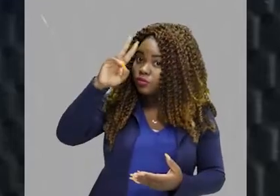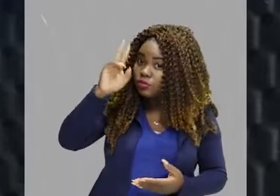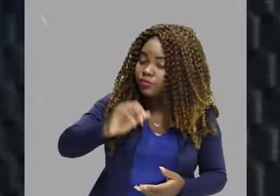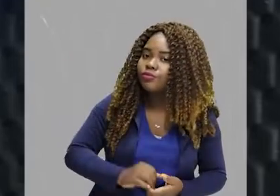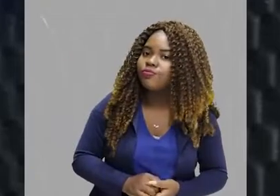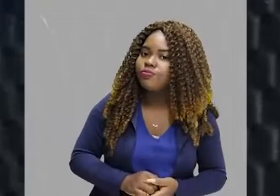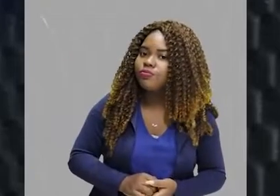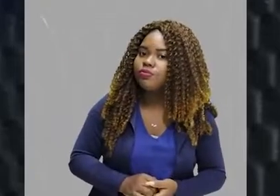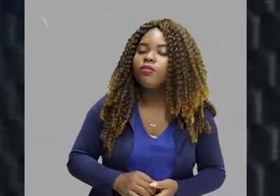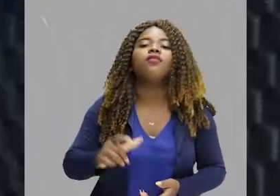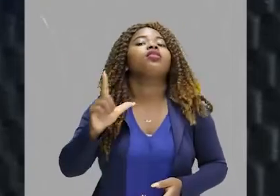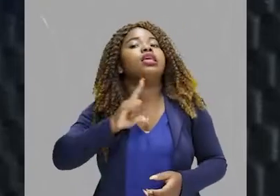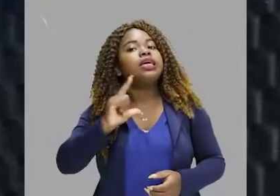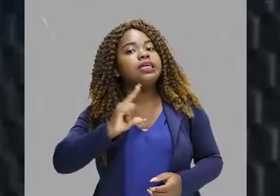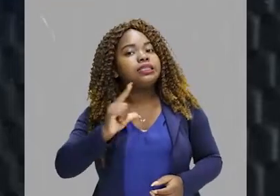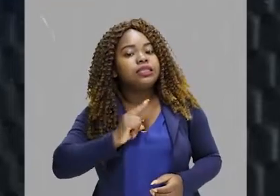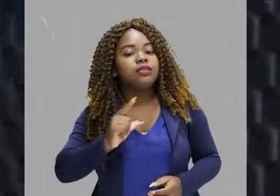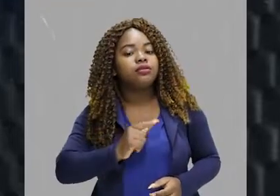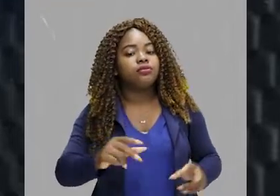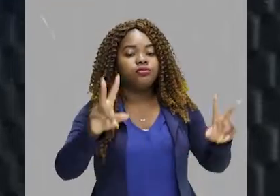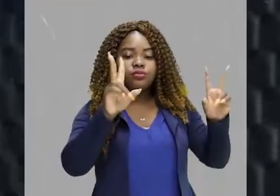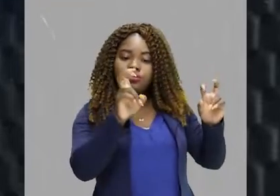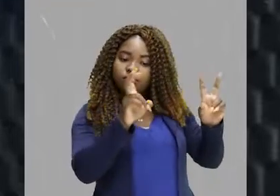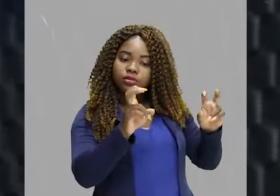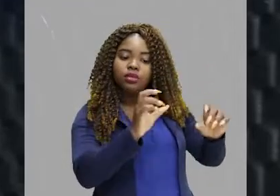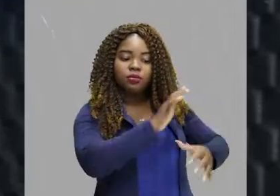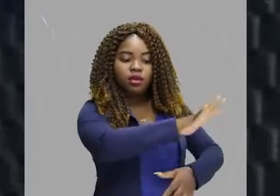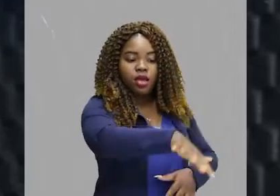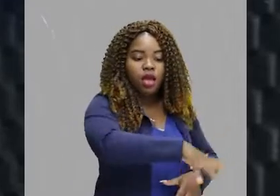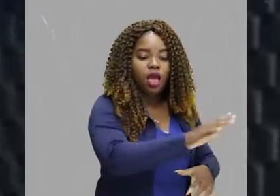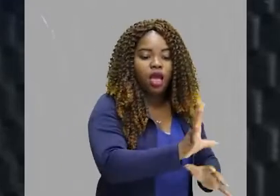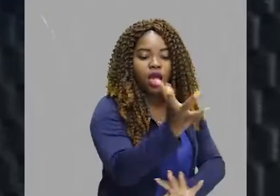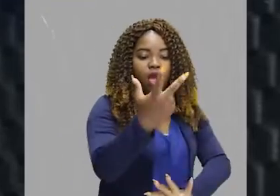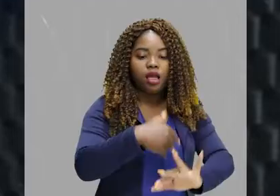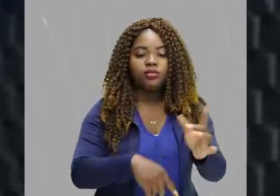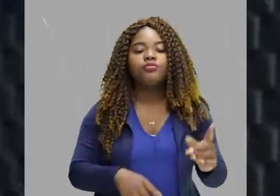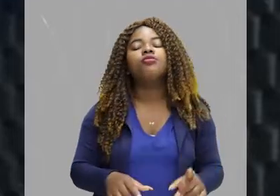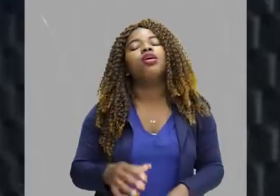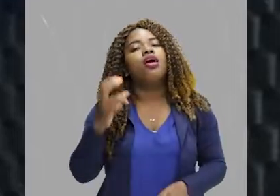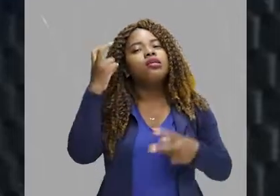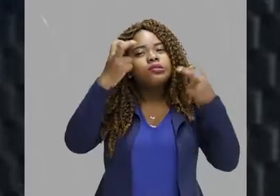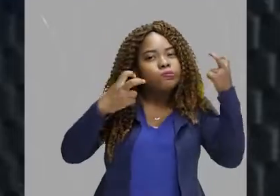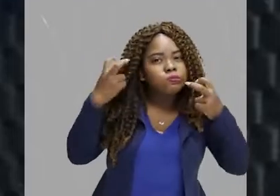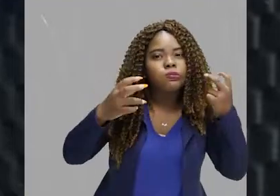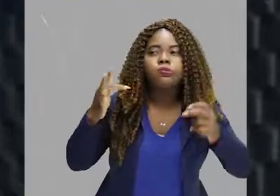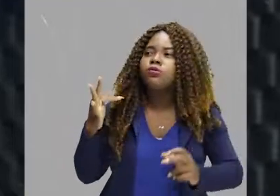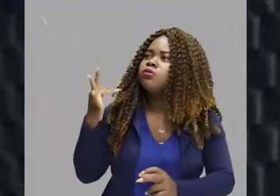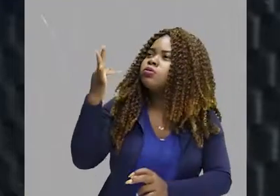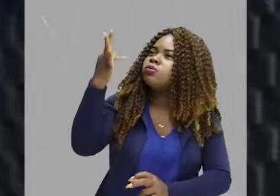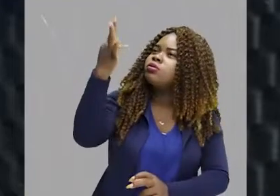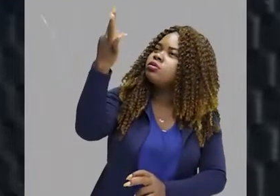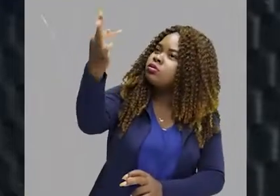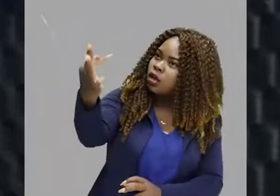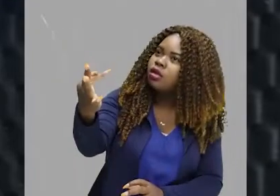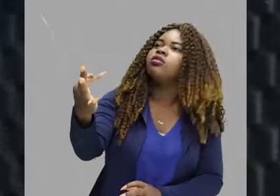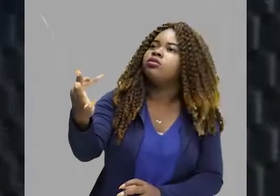que existe, sobre a questão ambiental, essa preocupação também com o futuro.